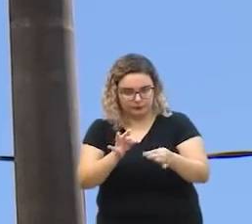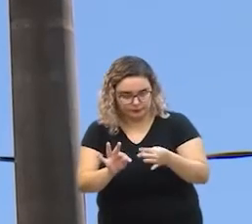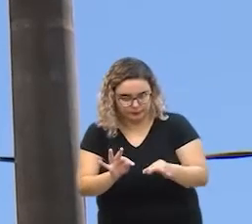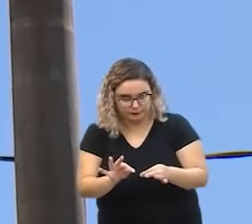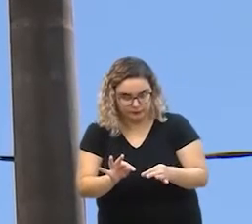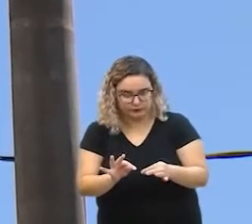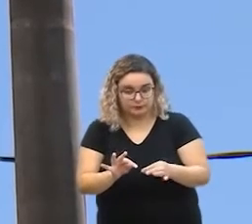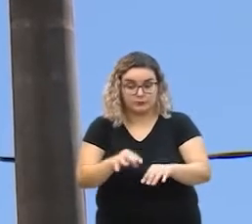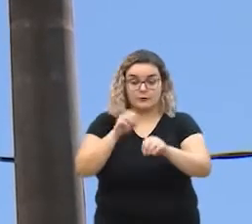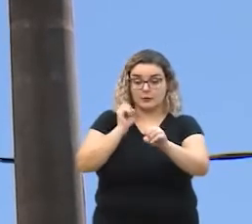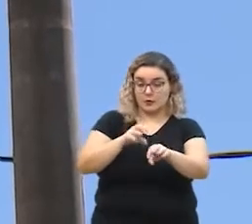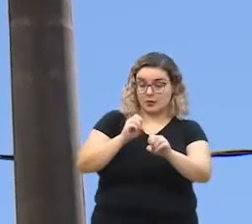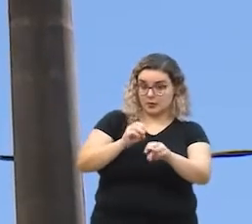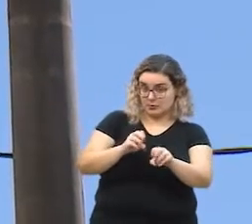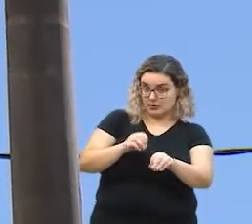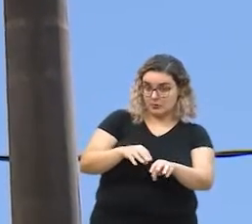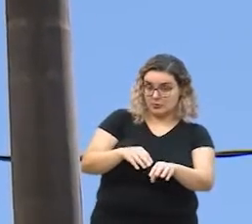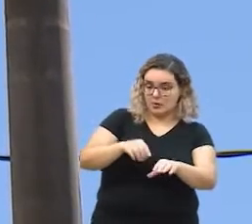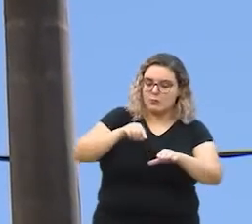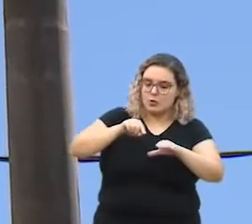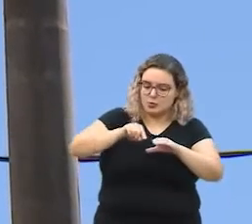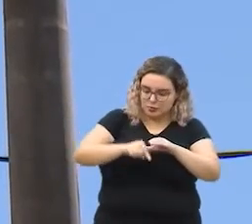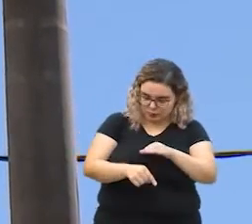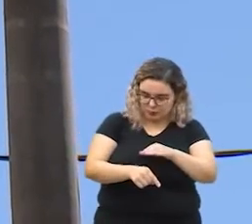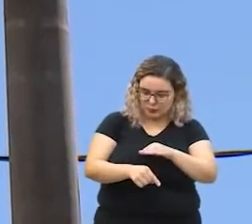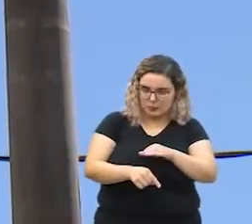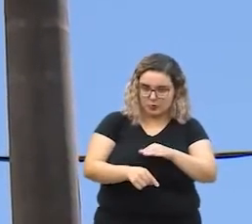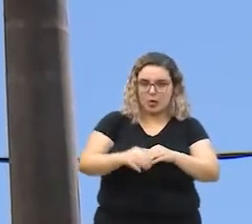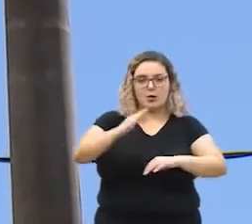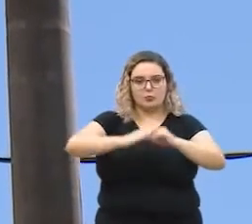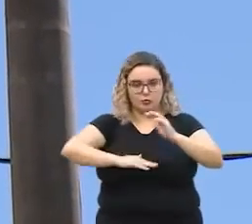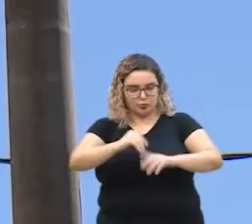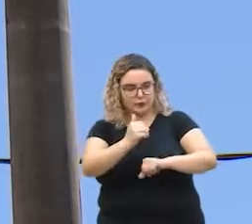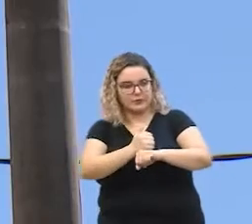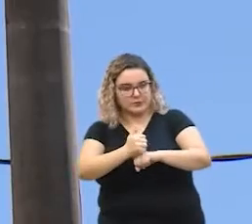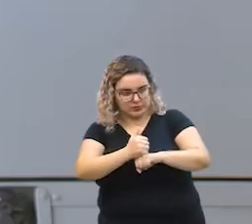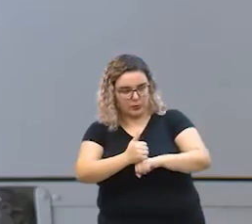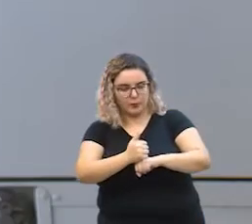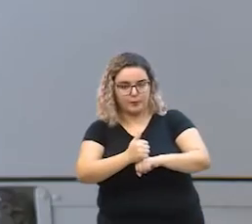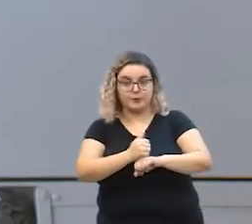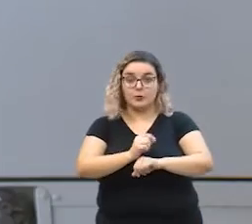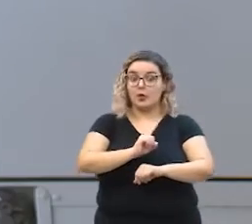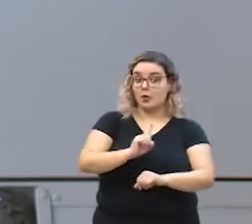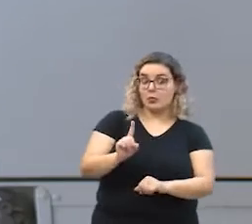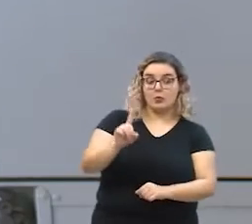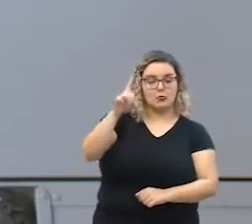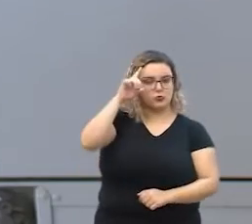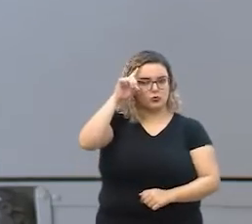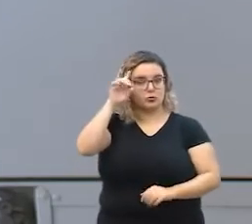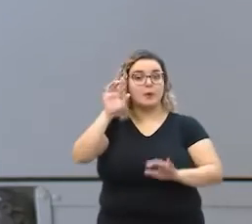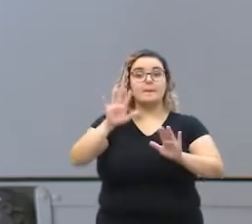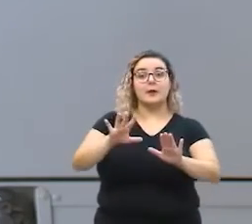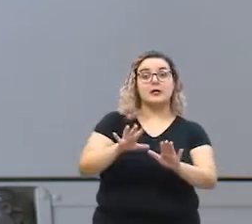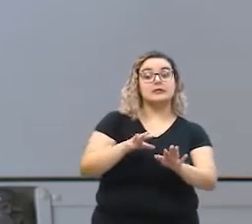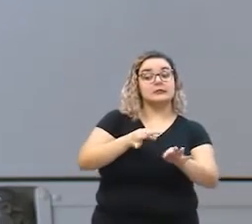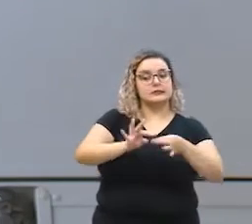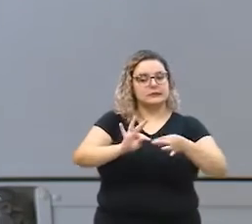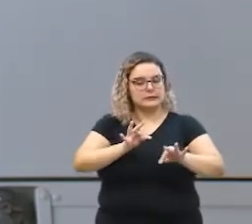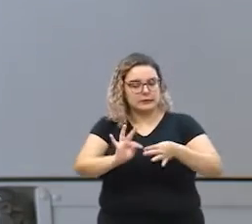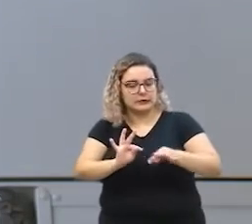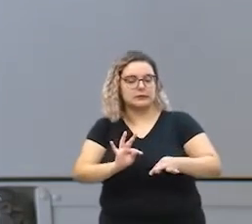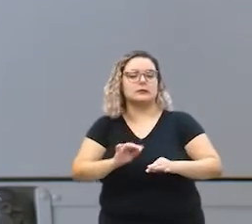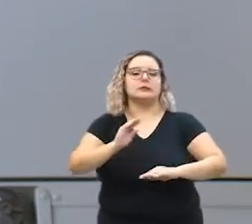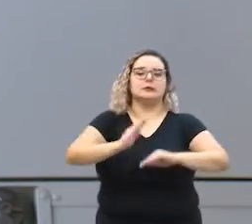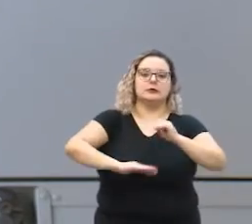que ele ensina mais profundamente a profissão, né? Não o dia a dia, mas a técnica da